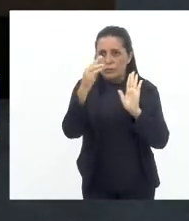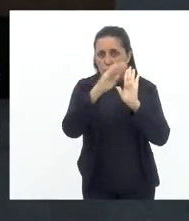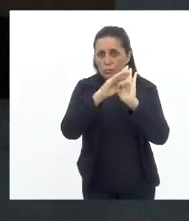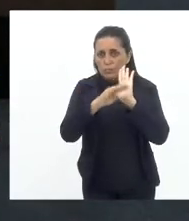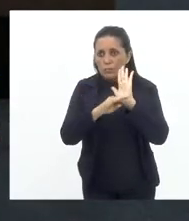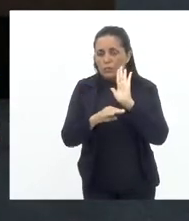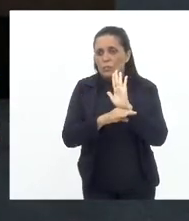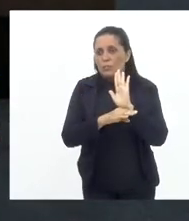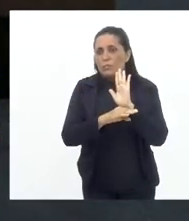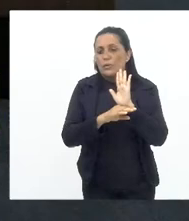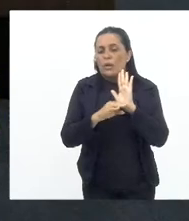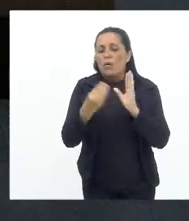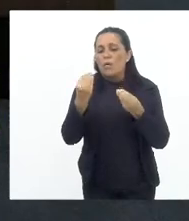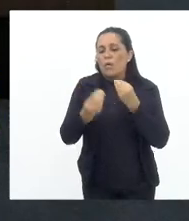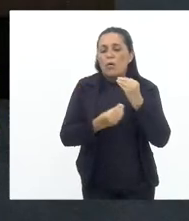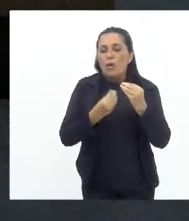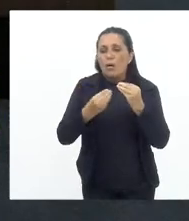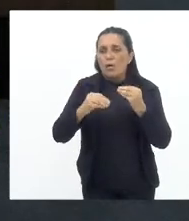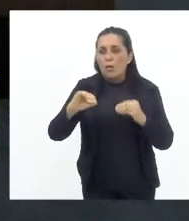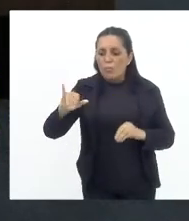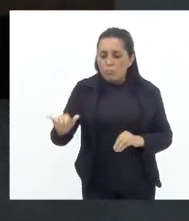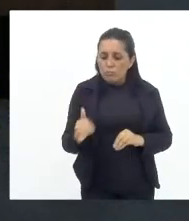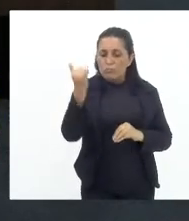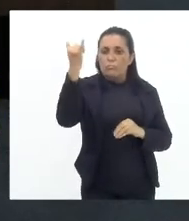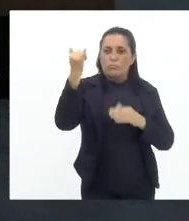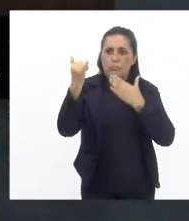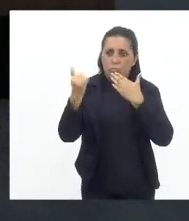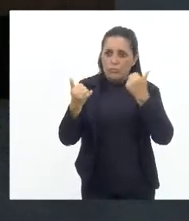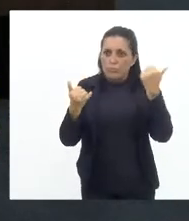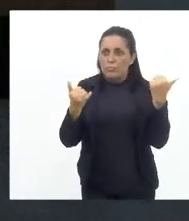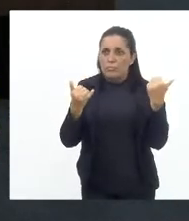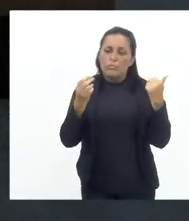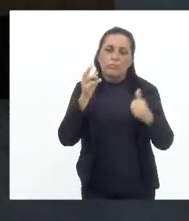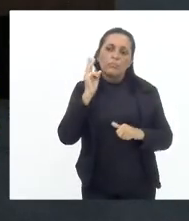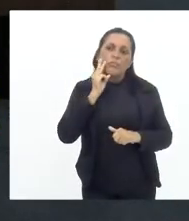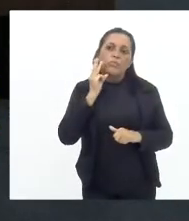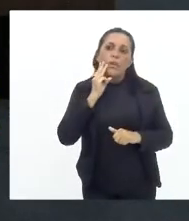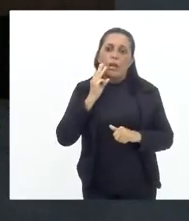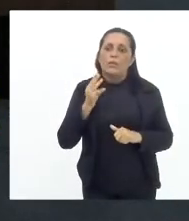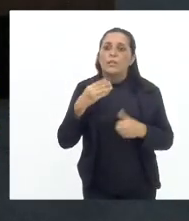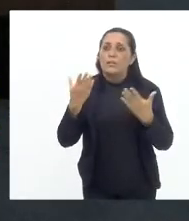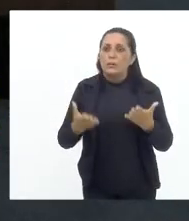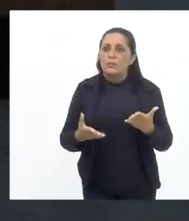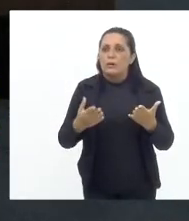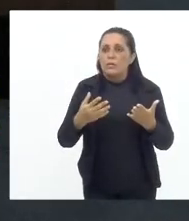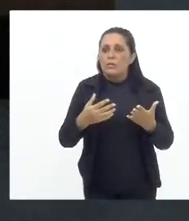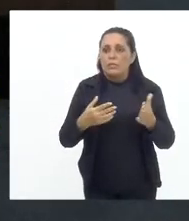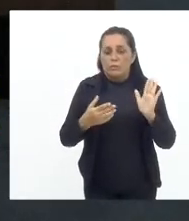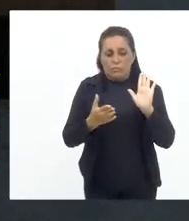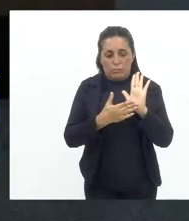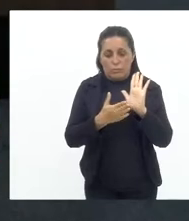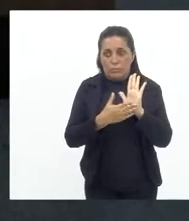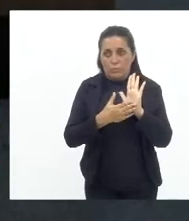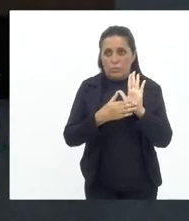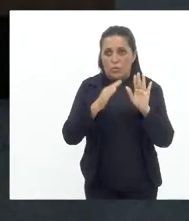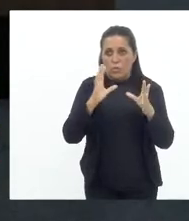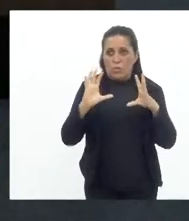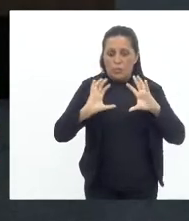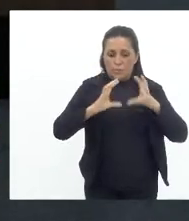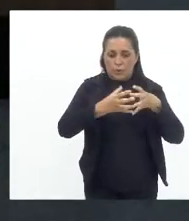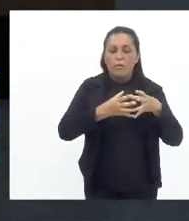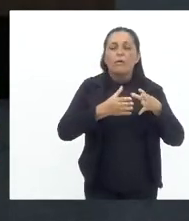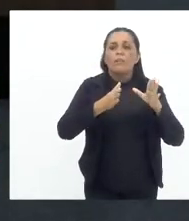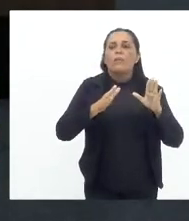de buscar aperfeiçoar é importante iniciativa do Deputado waldeck Carneiro tem um parecer da comissão de educação é